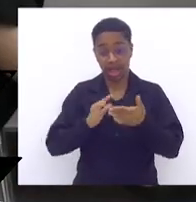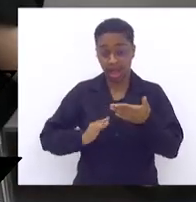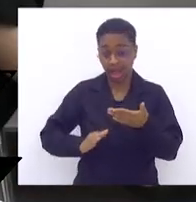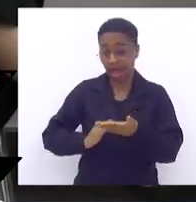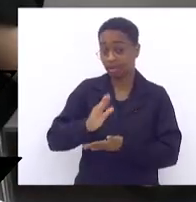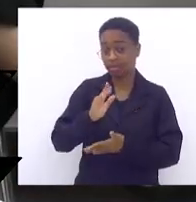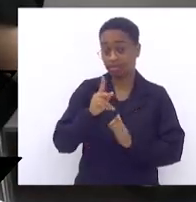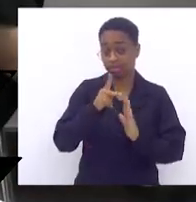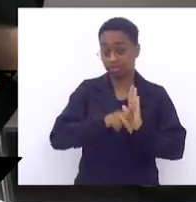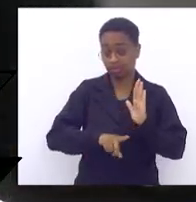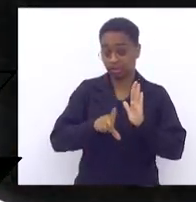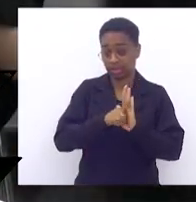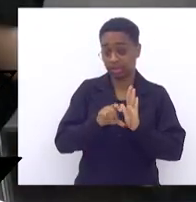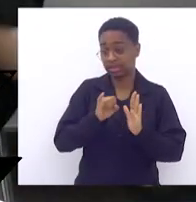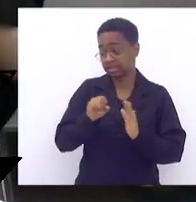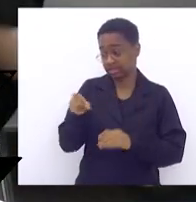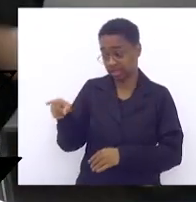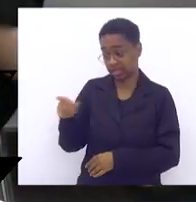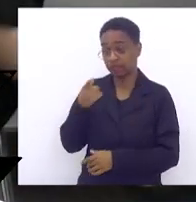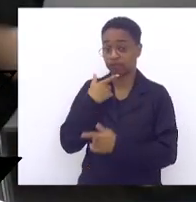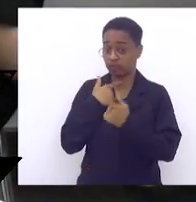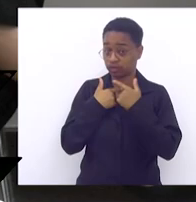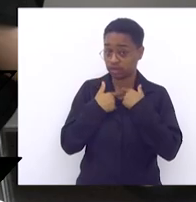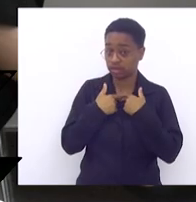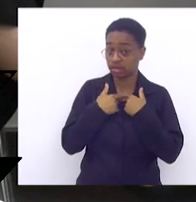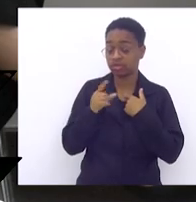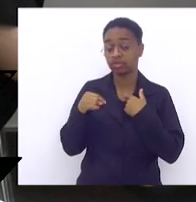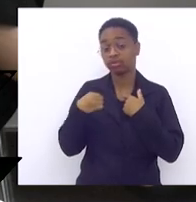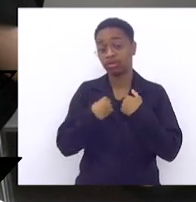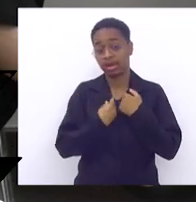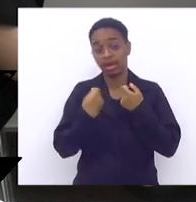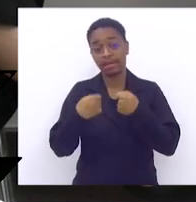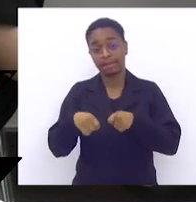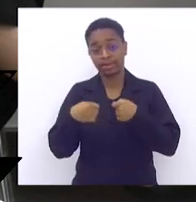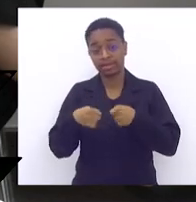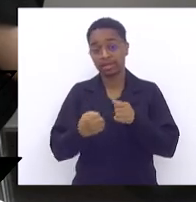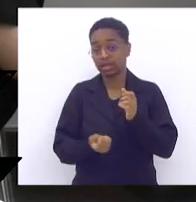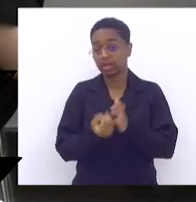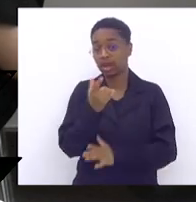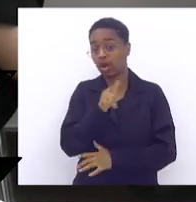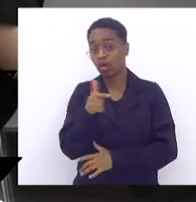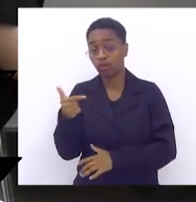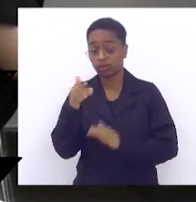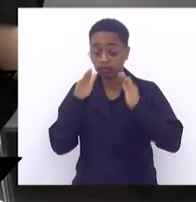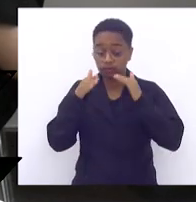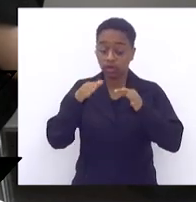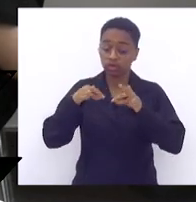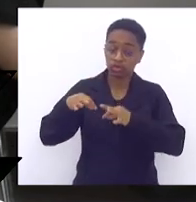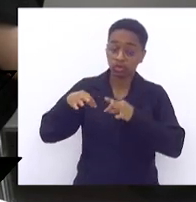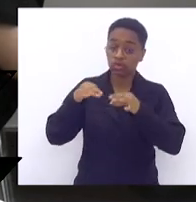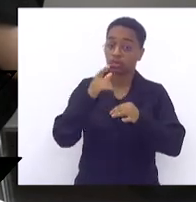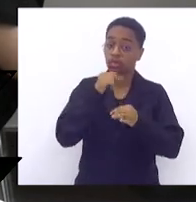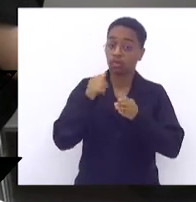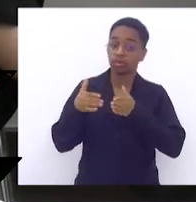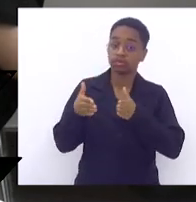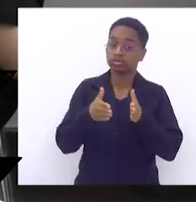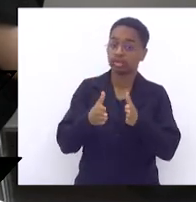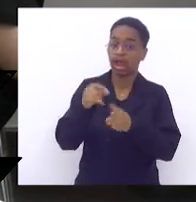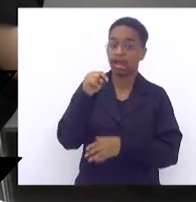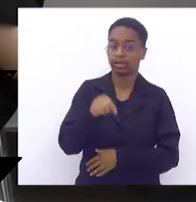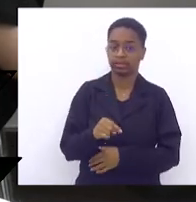projeto, se o MINC assim o desejar, nós vamos fazer outro para todos os rios do nosso estado com o mesmo espírito.